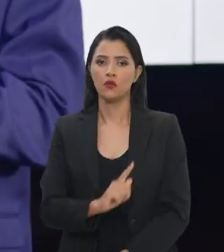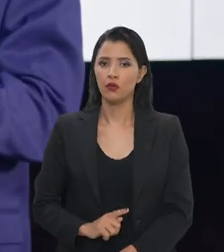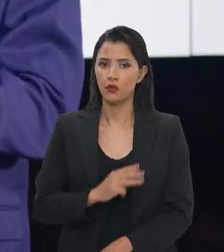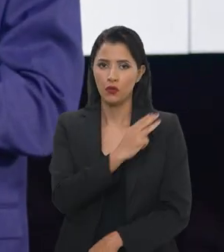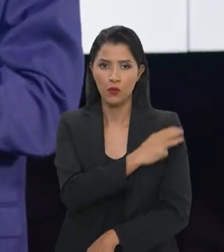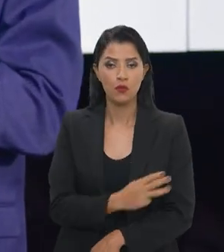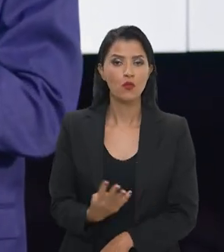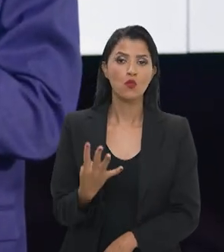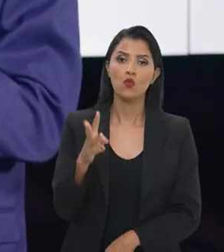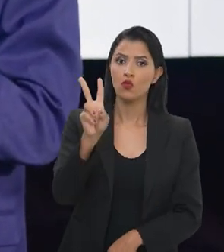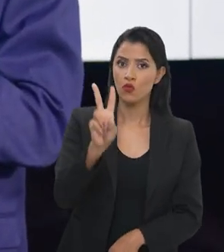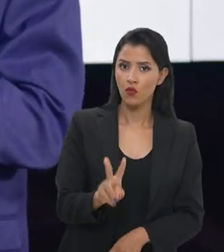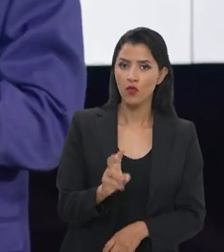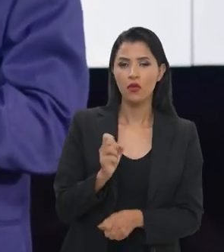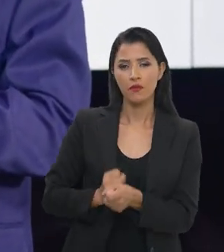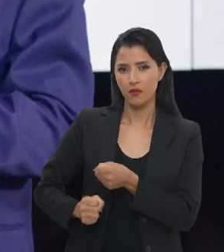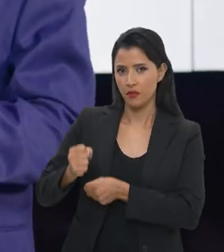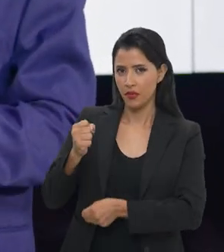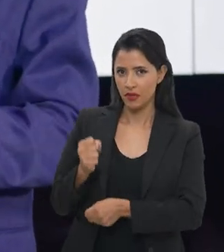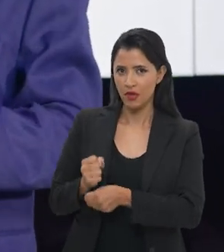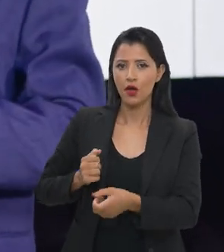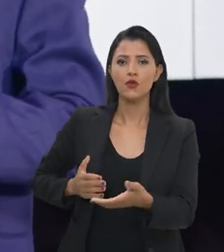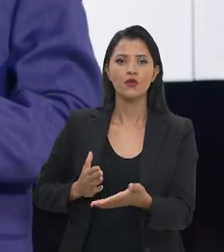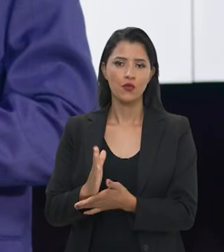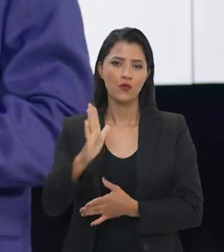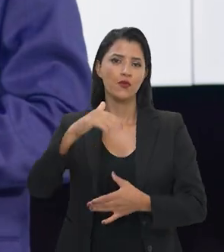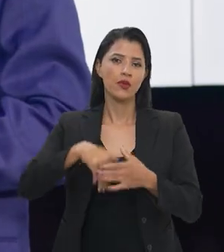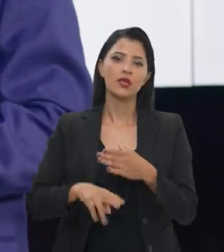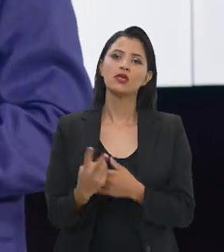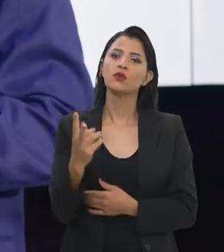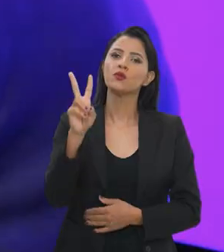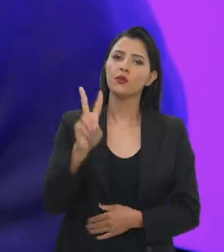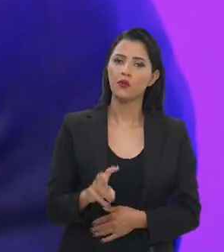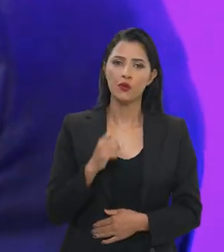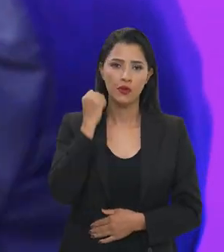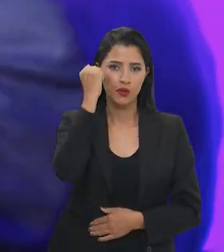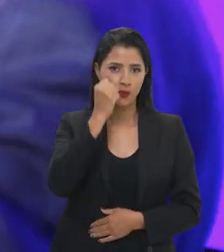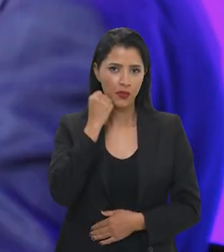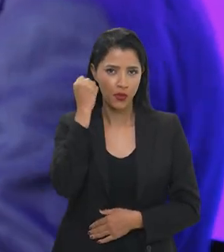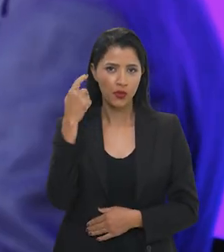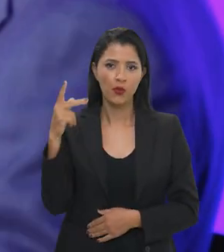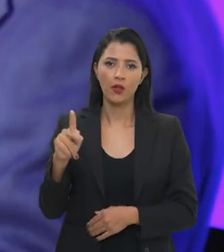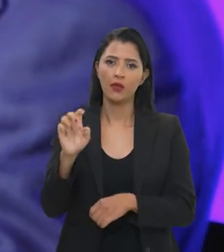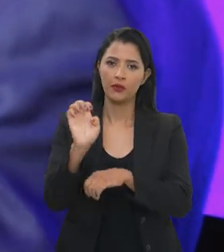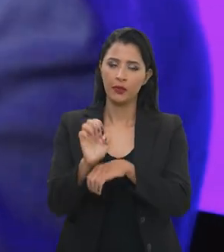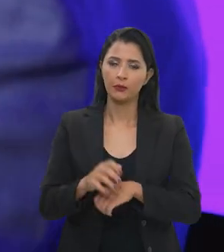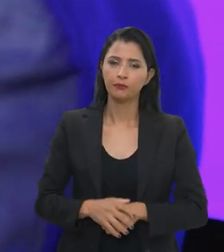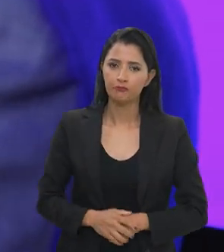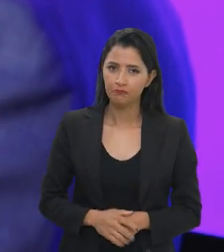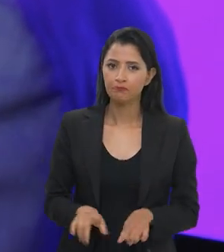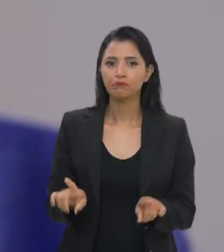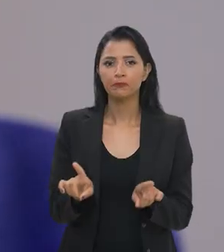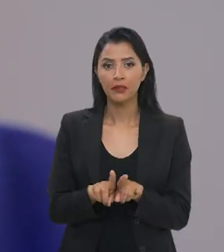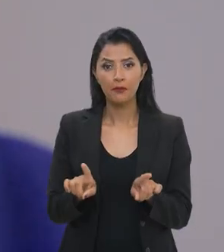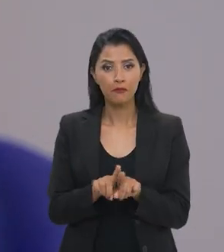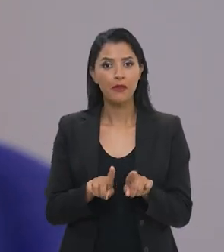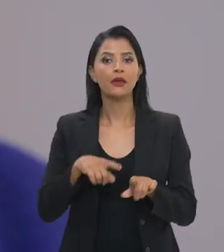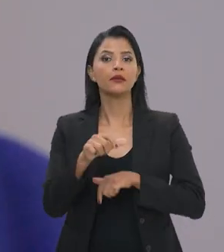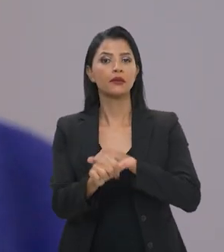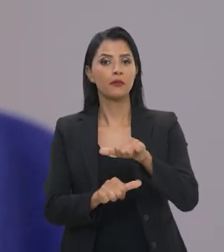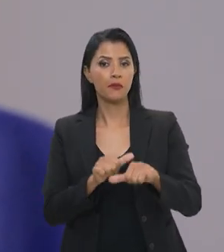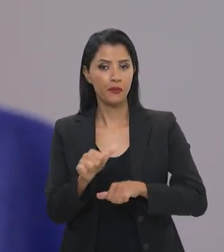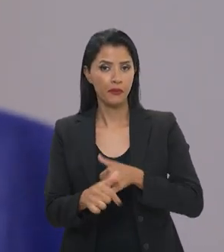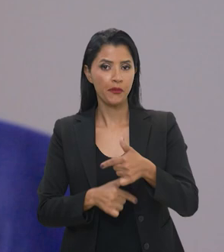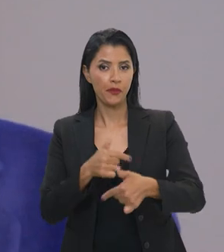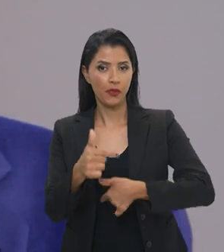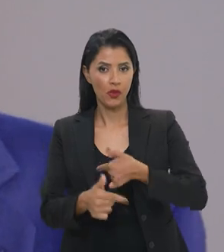Piauí em quatro oportunidades e no ano passado elegeu-se pela segunda vez como Senador pelo Estado Wellington Dias também